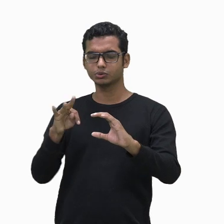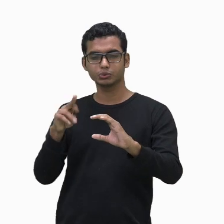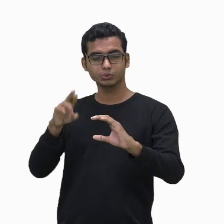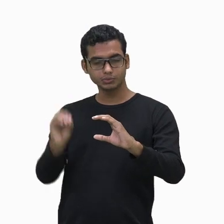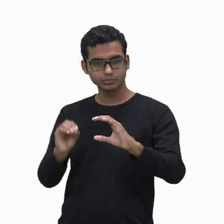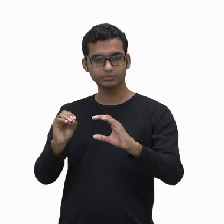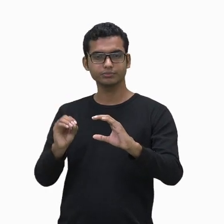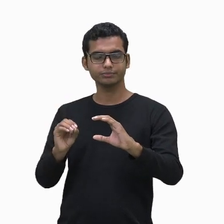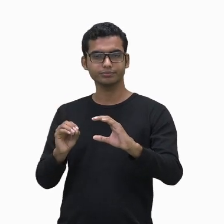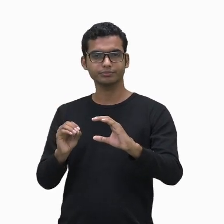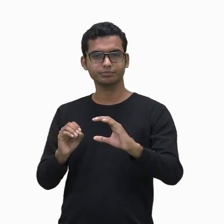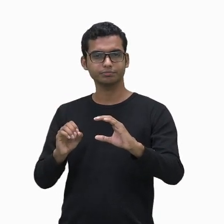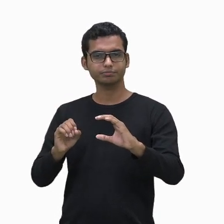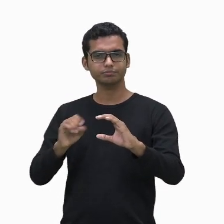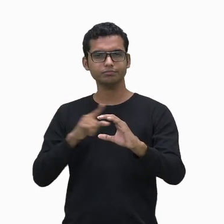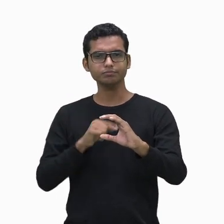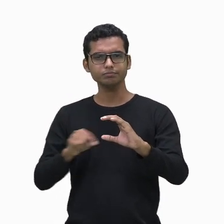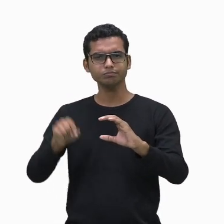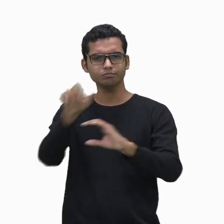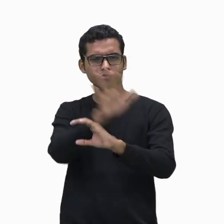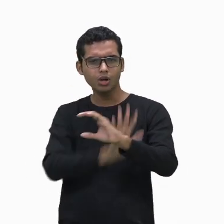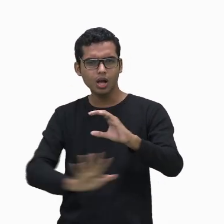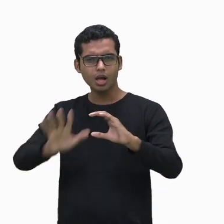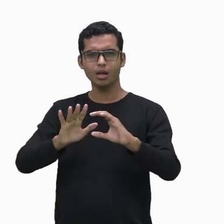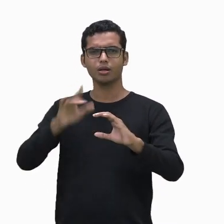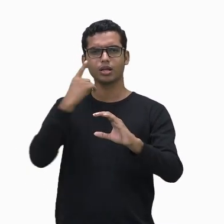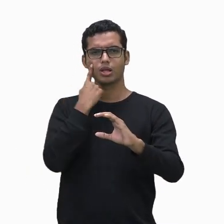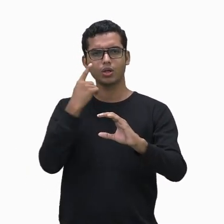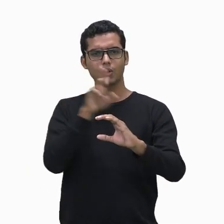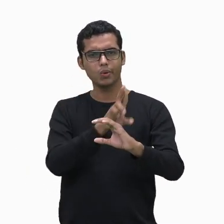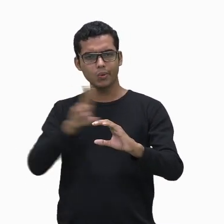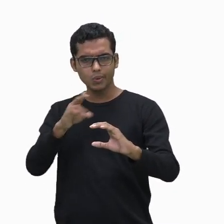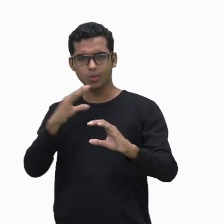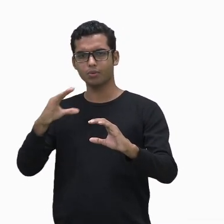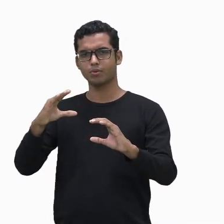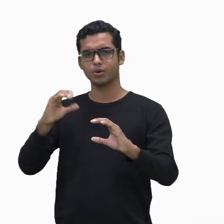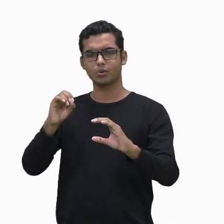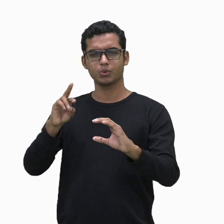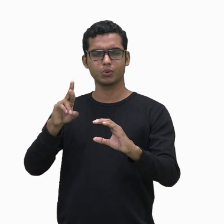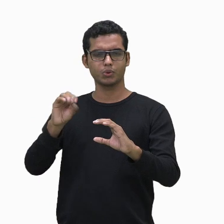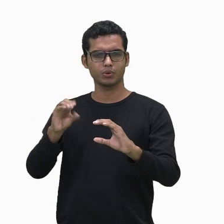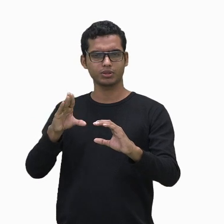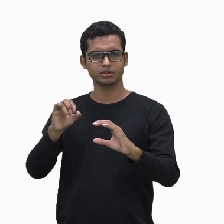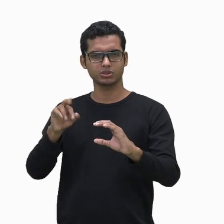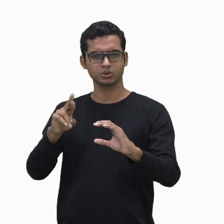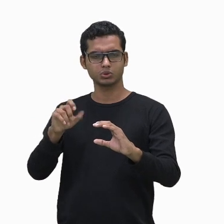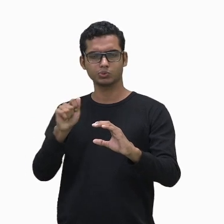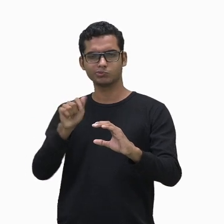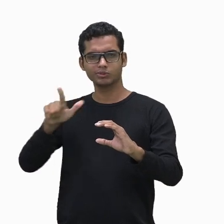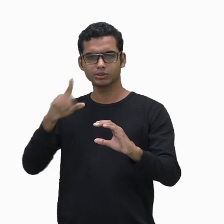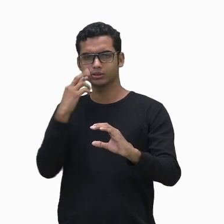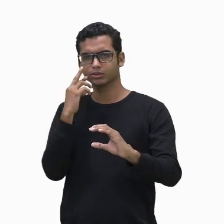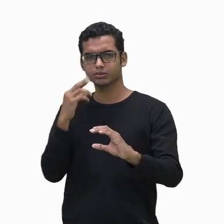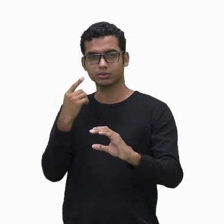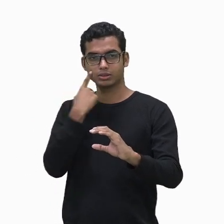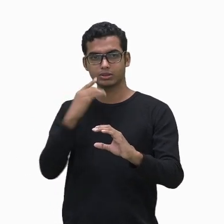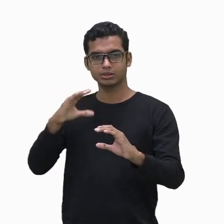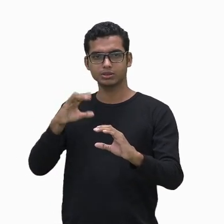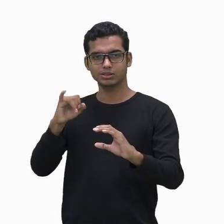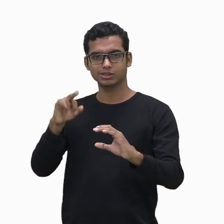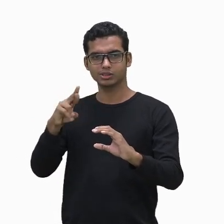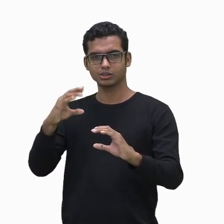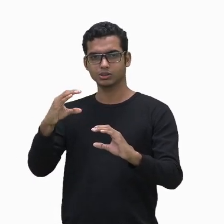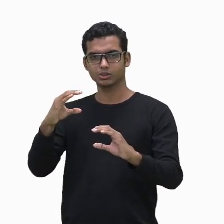região plana delimitada por elas é chamada de coroa circular. Então vejamos a nossa imagem, olha só. Então esse é o